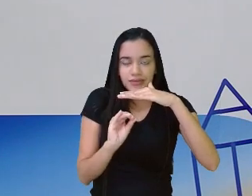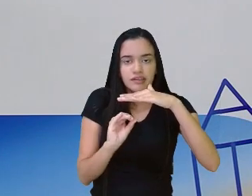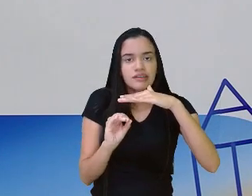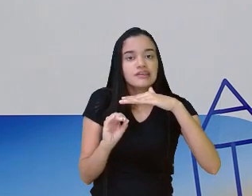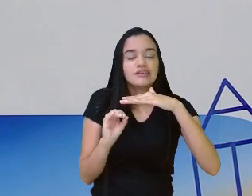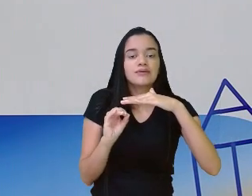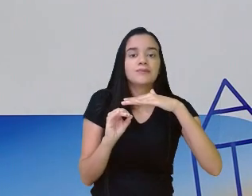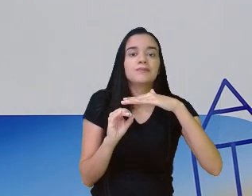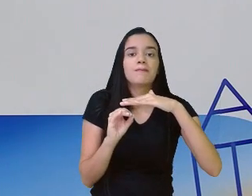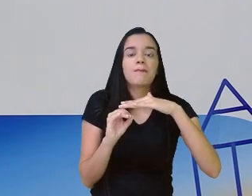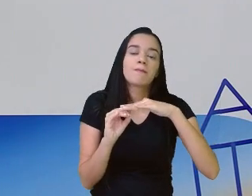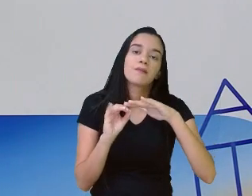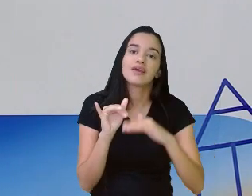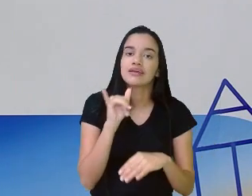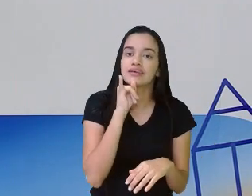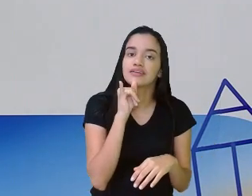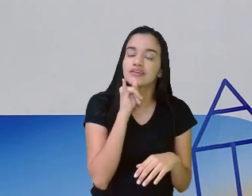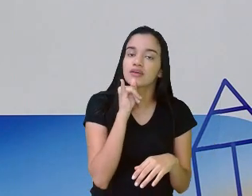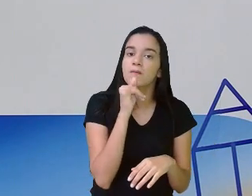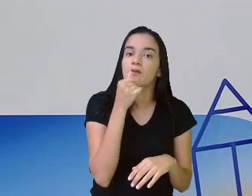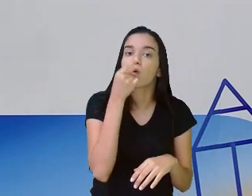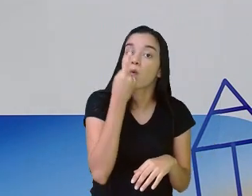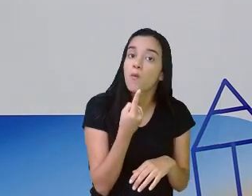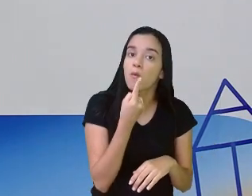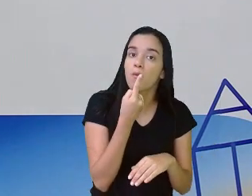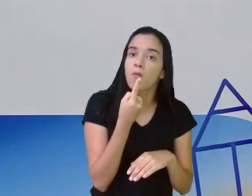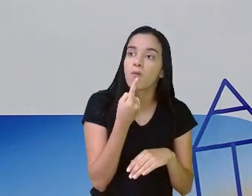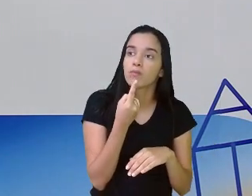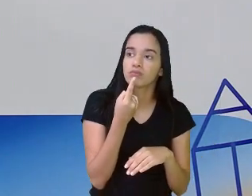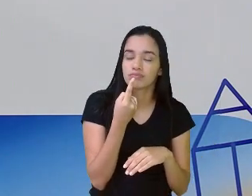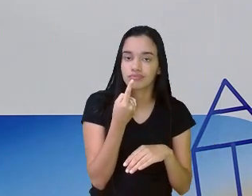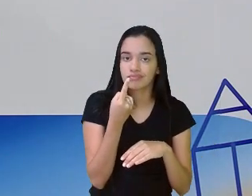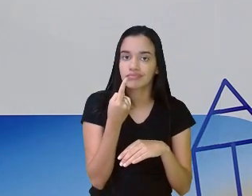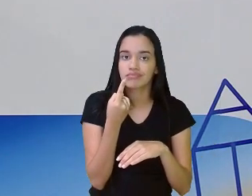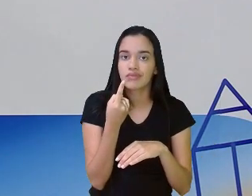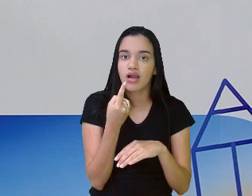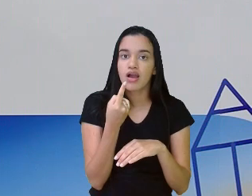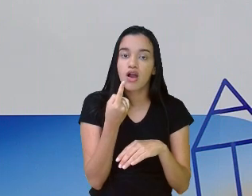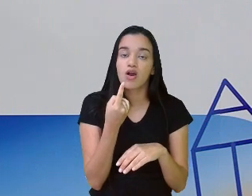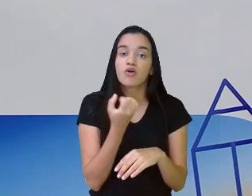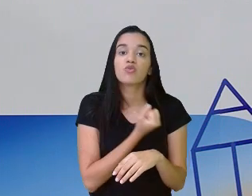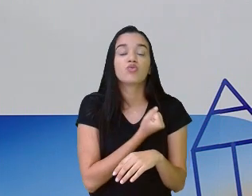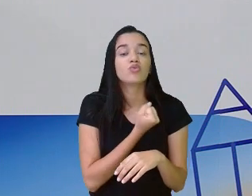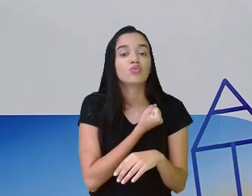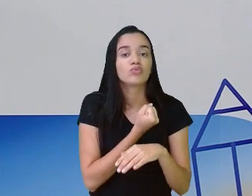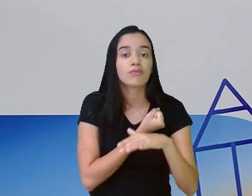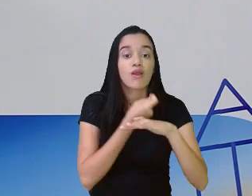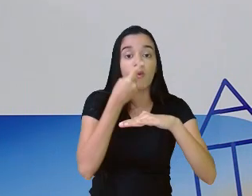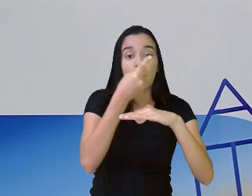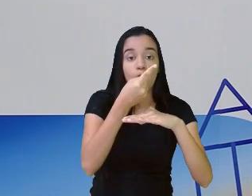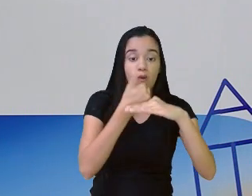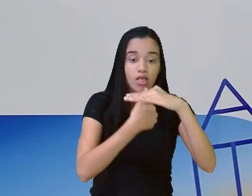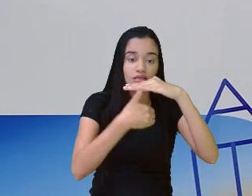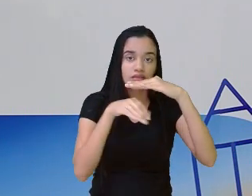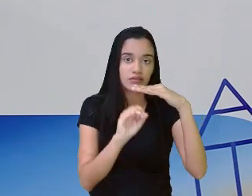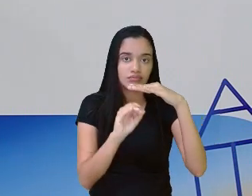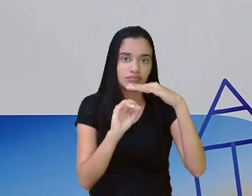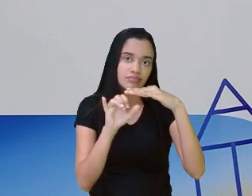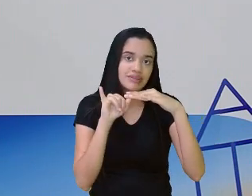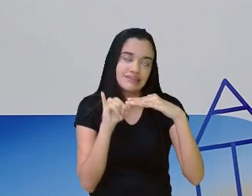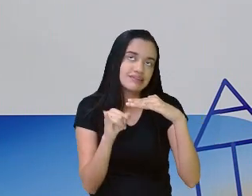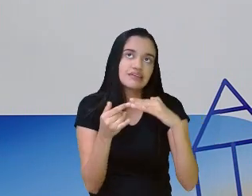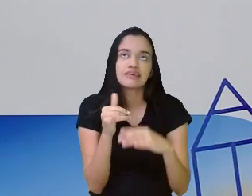eu levar em consideração um brigadeiro só, o numerador será 1, 1/10. E se eu quisesse